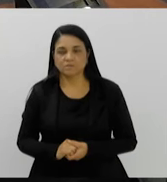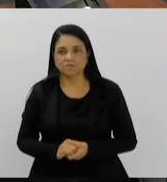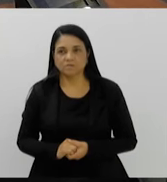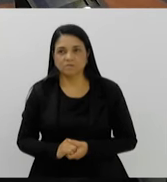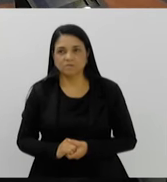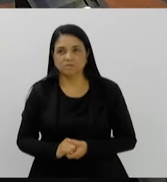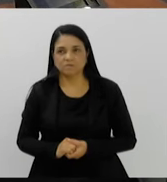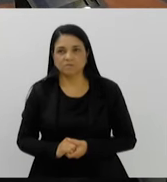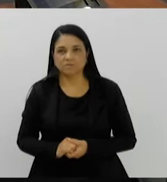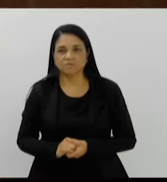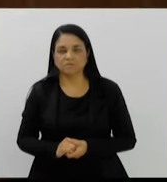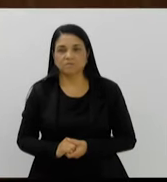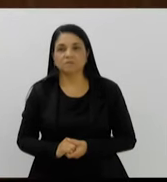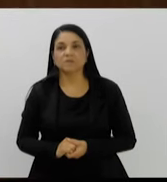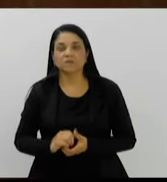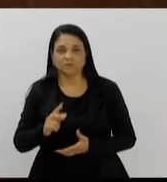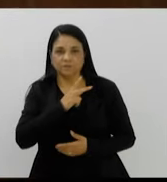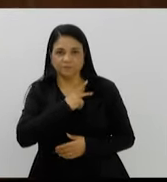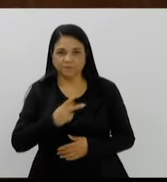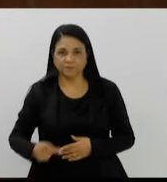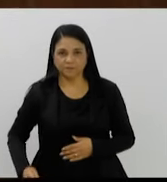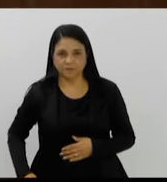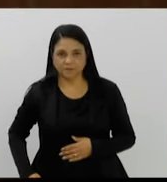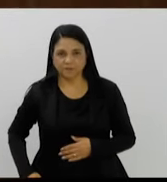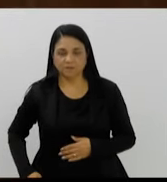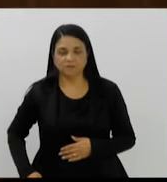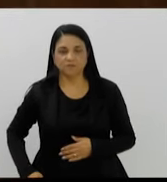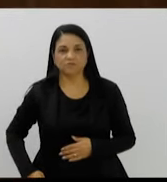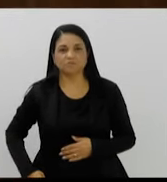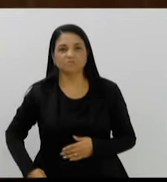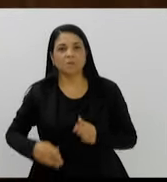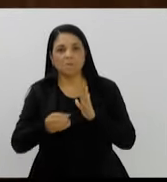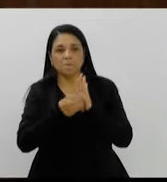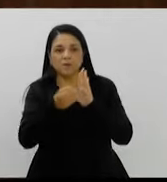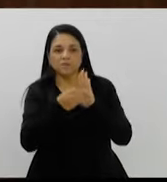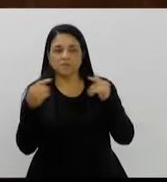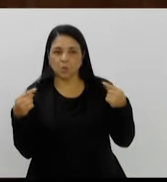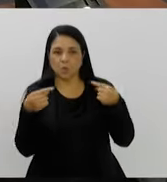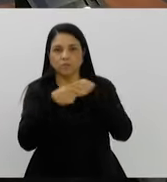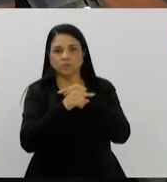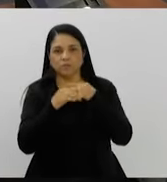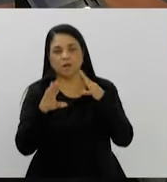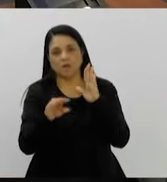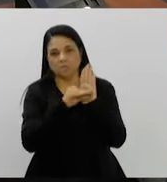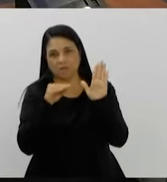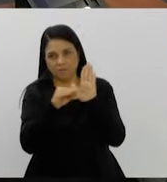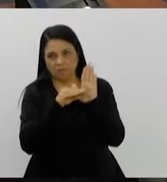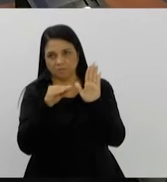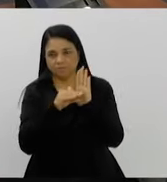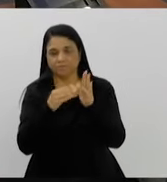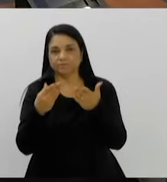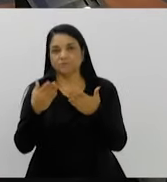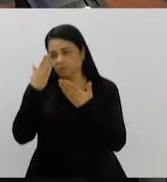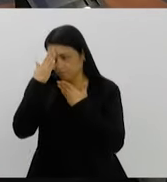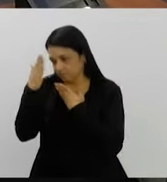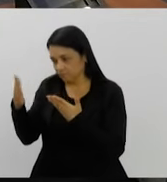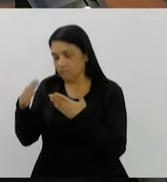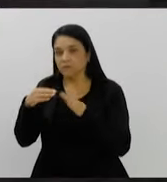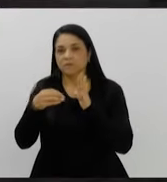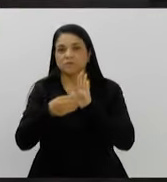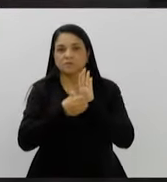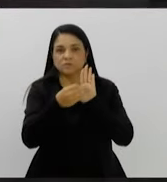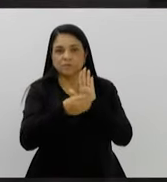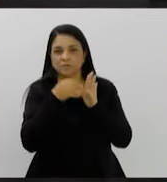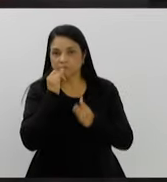favor senhor presidente parecer contrário à emenda Muito obrigado Deputado Vinícius com os pareceres emitidos